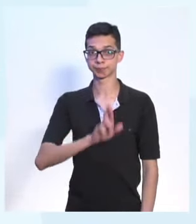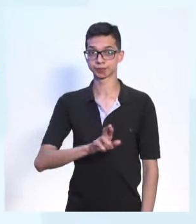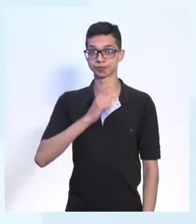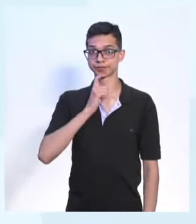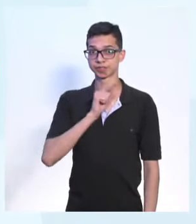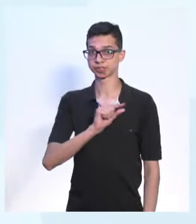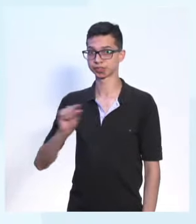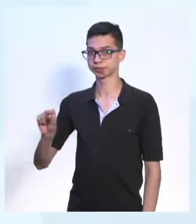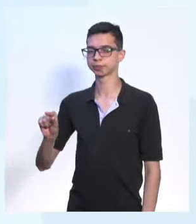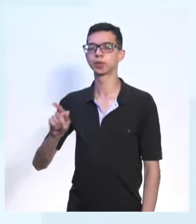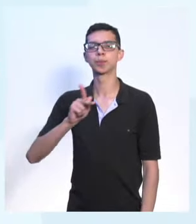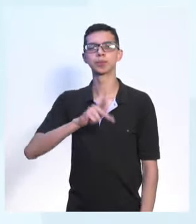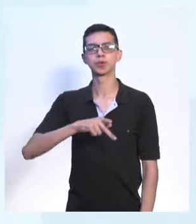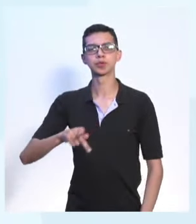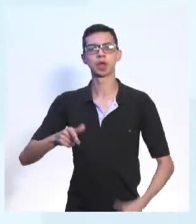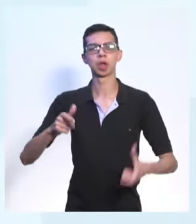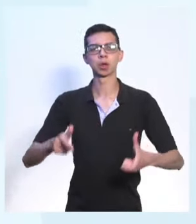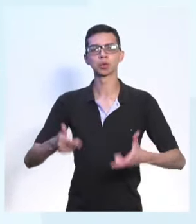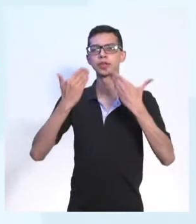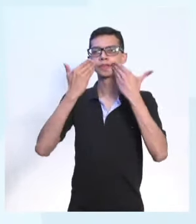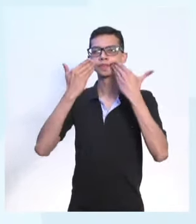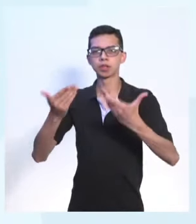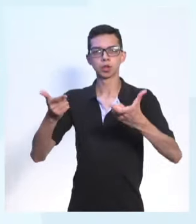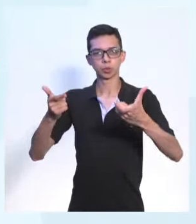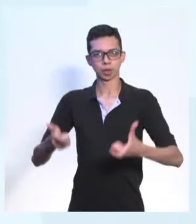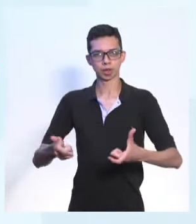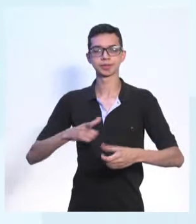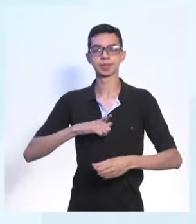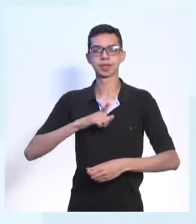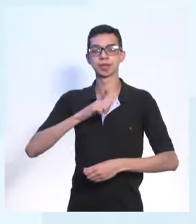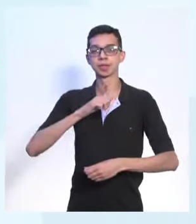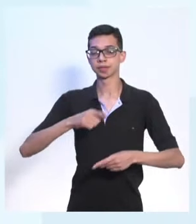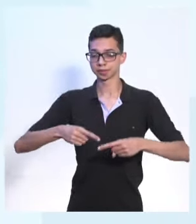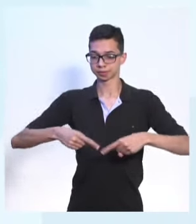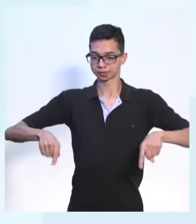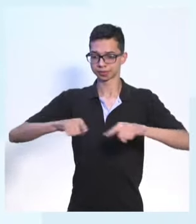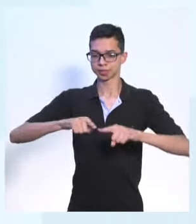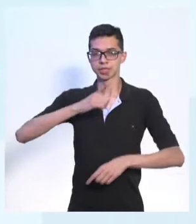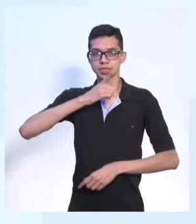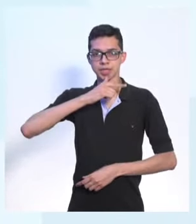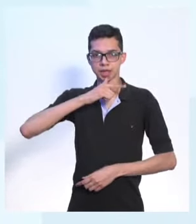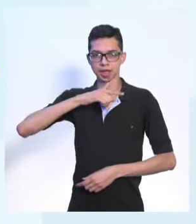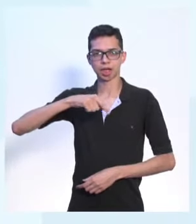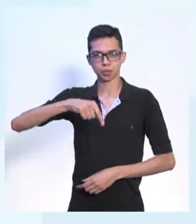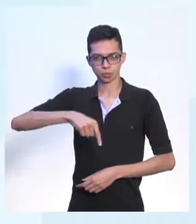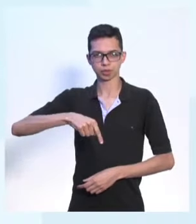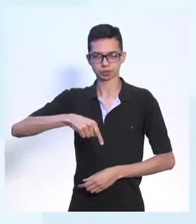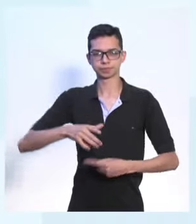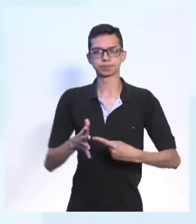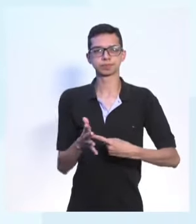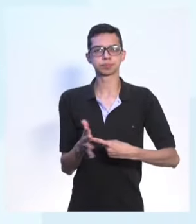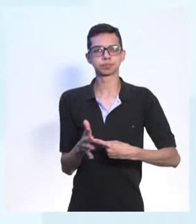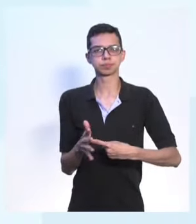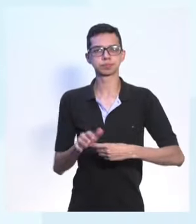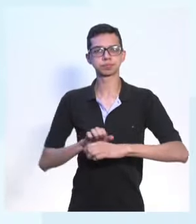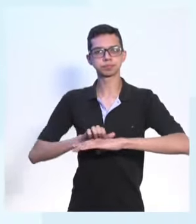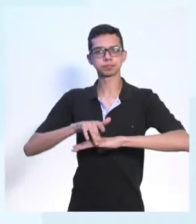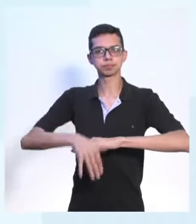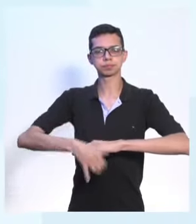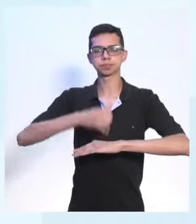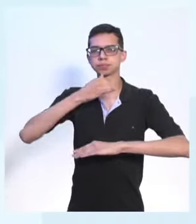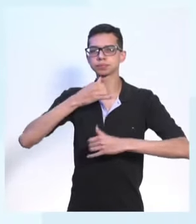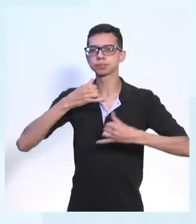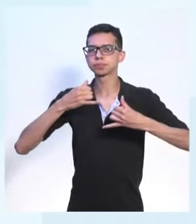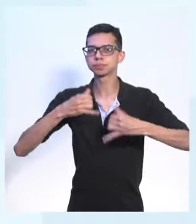está em frente a uma usina hidroelétrica, ou uma represa hidrelétrica. Uma represa. Yes, that's it. Which forms of energy are